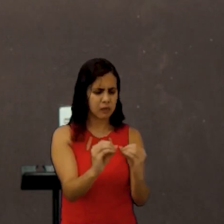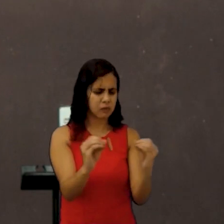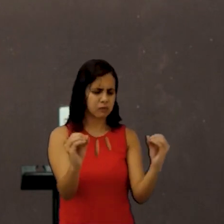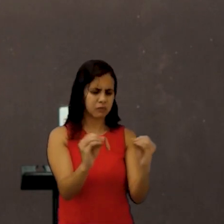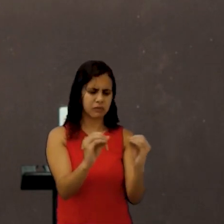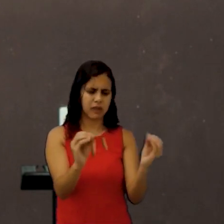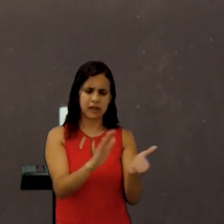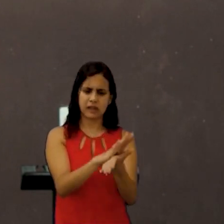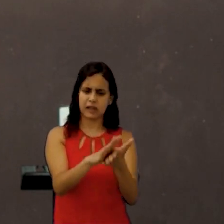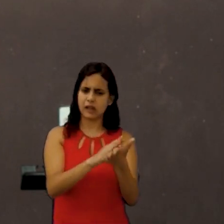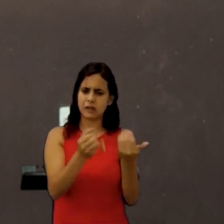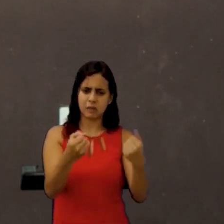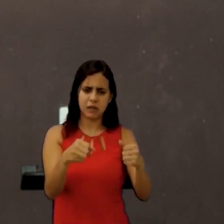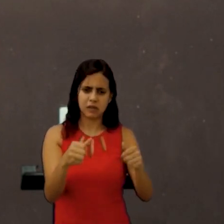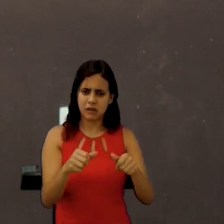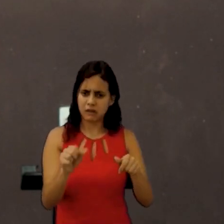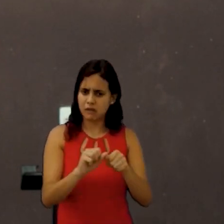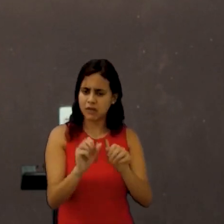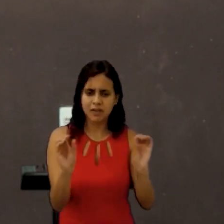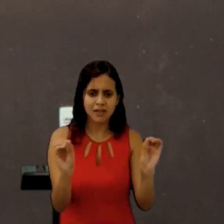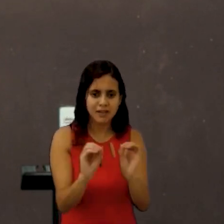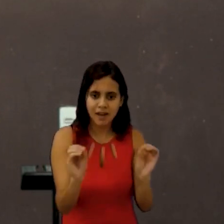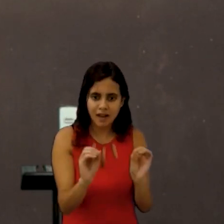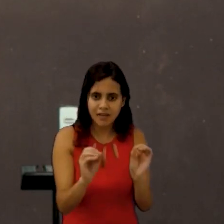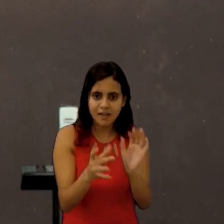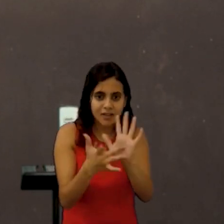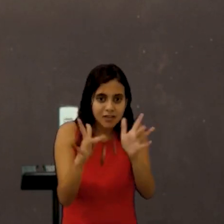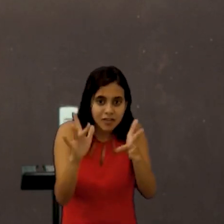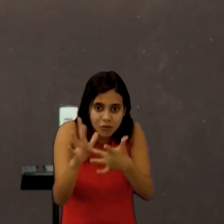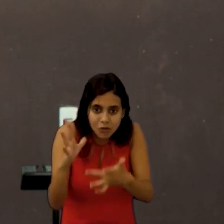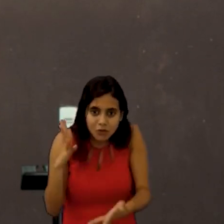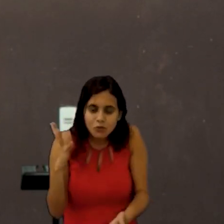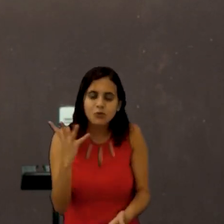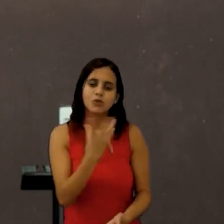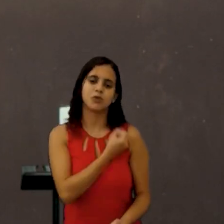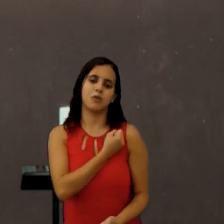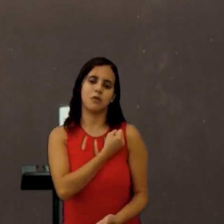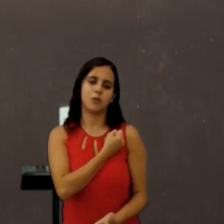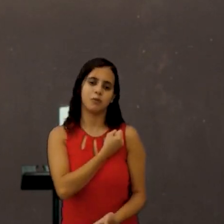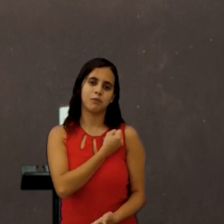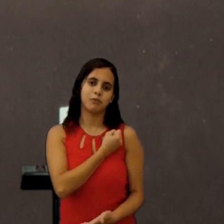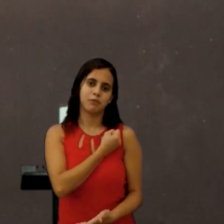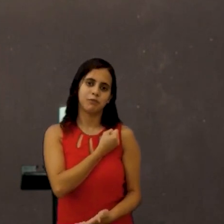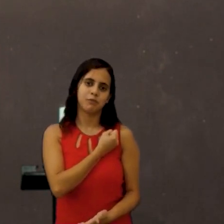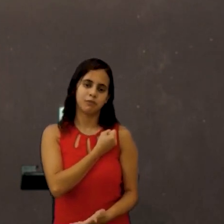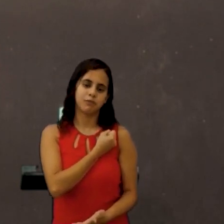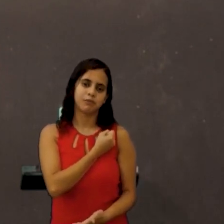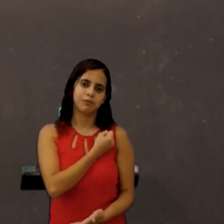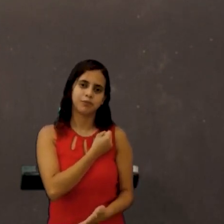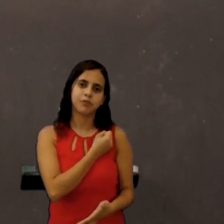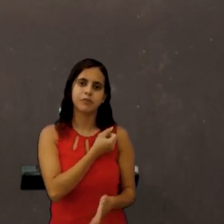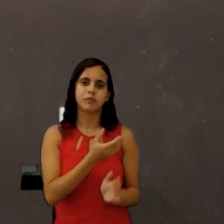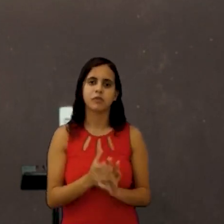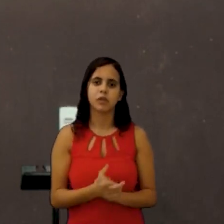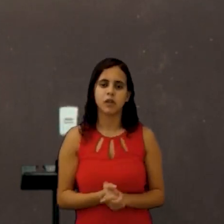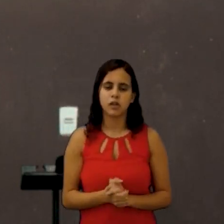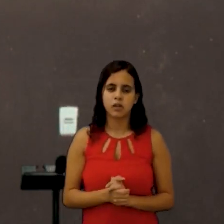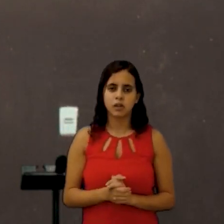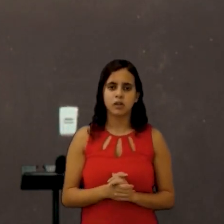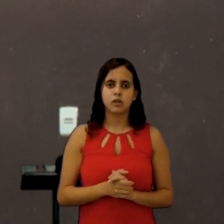dívida, está consumado. Então nós somos os efeitos dessa justiça. E quando a